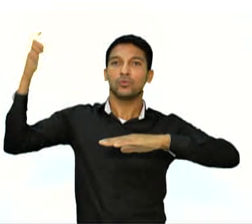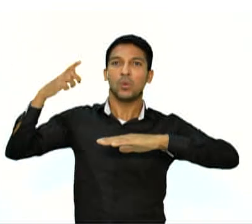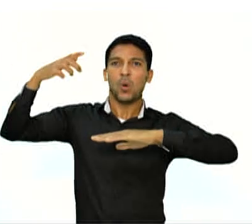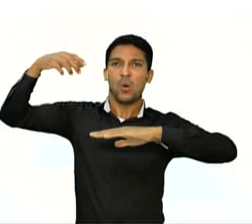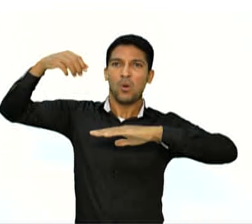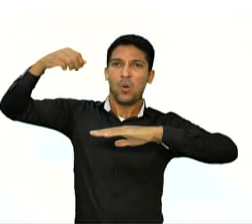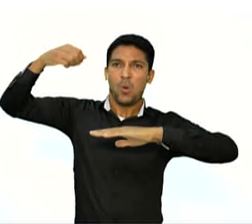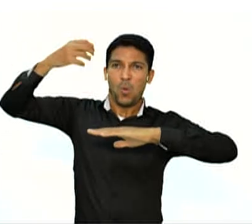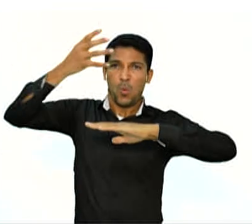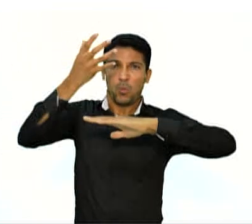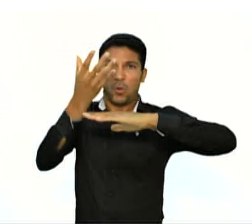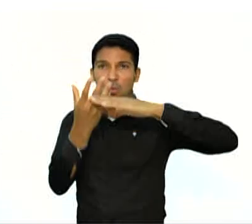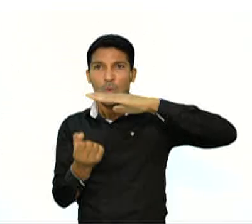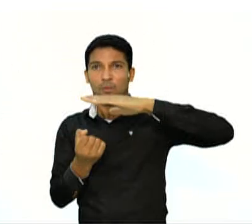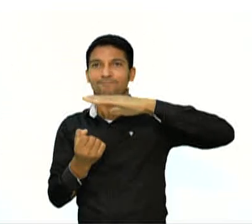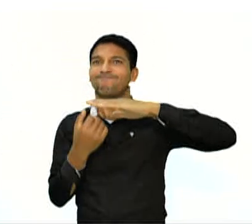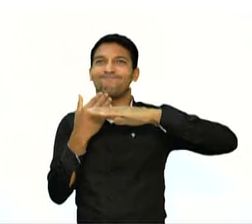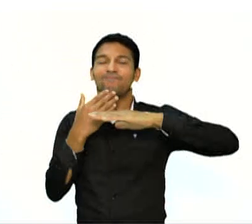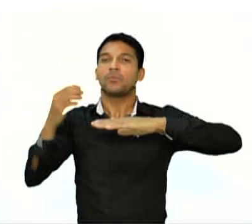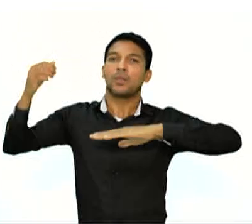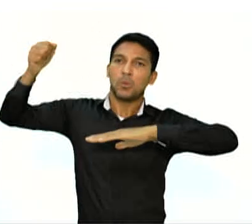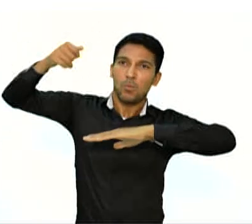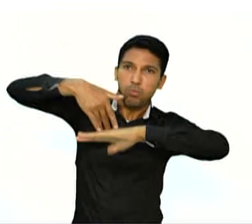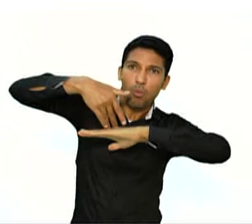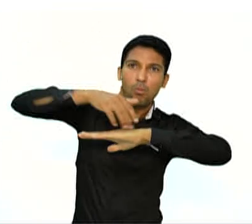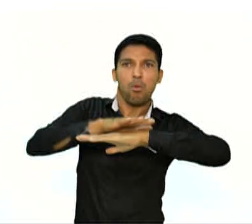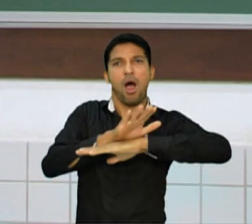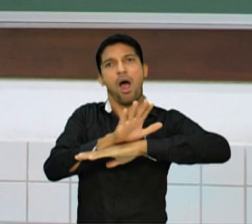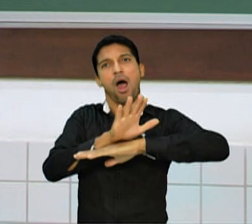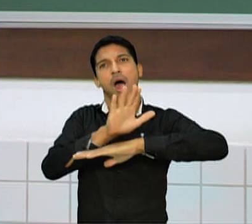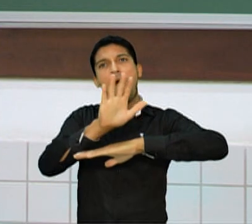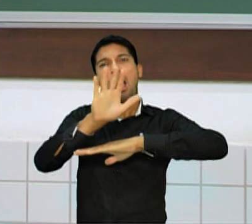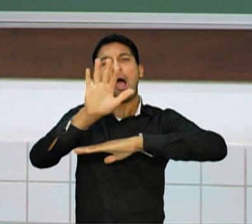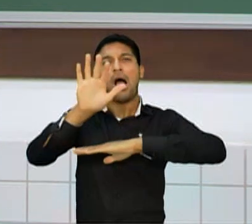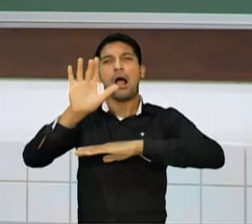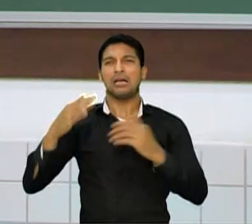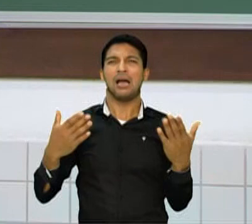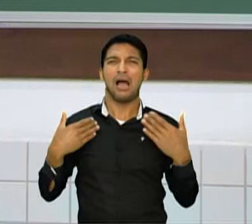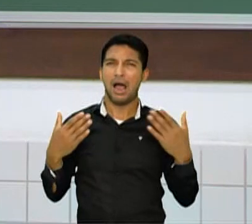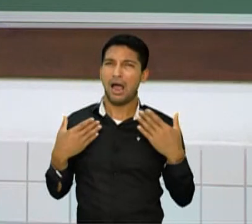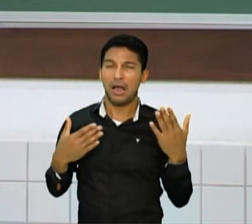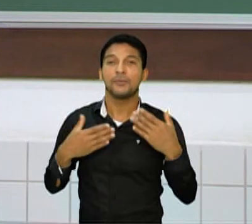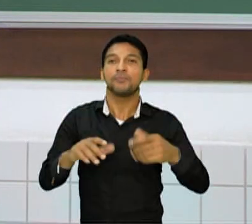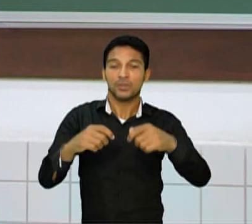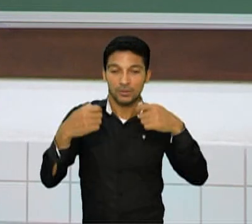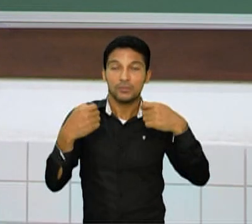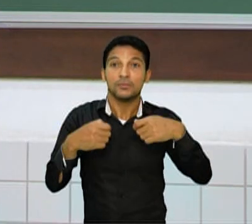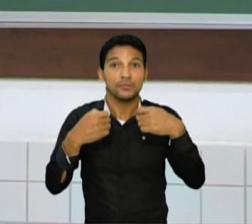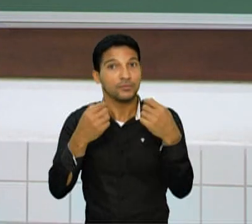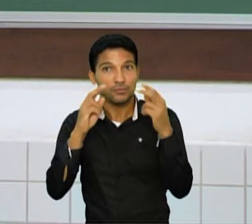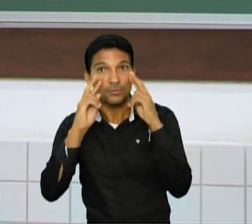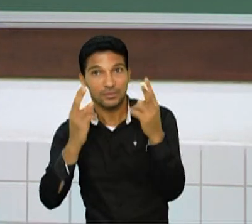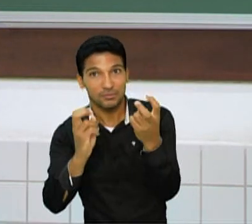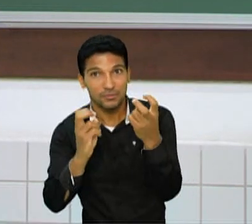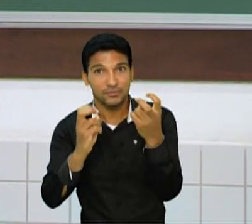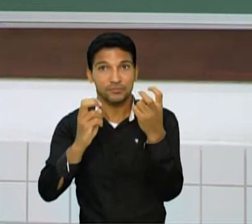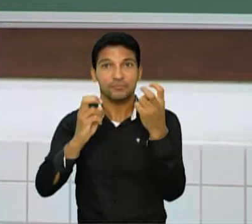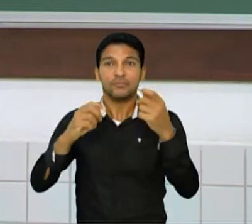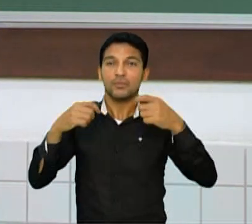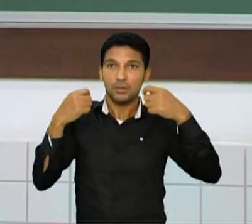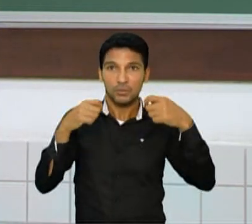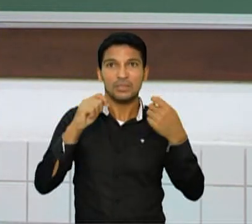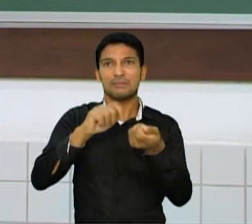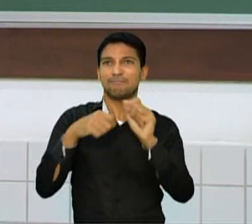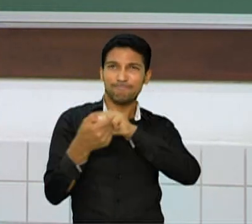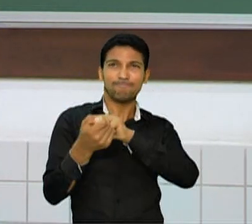reconstrução. Se eu tiver reconstrução de leitos antes canalizados, eu vou ter uma melhoria do equilíbrio. Então, não é isso que potencializa a ilha